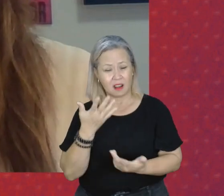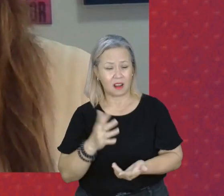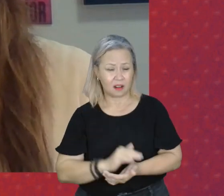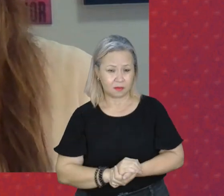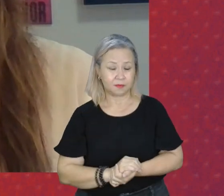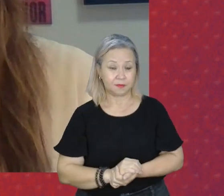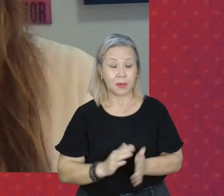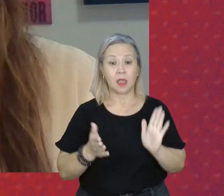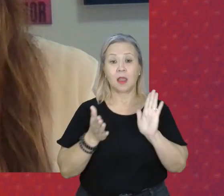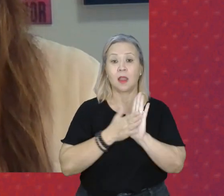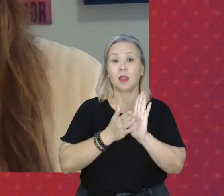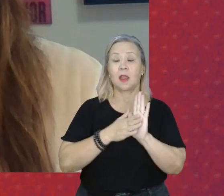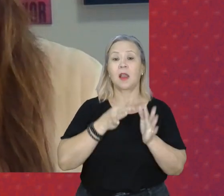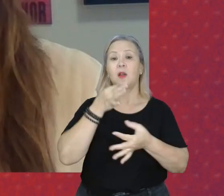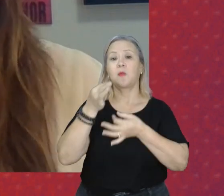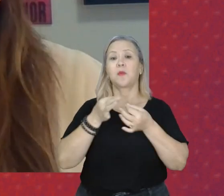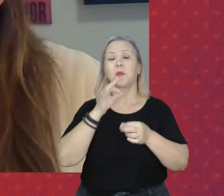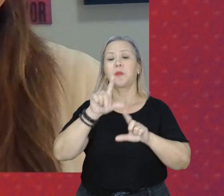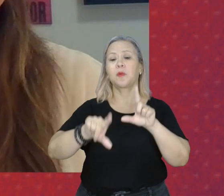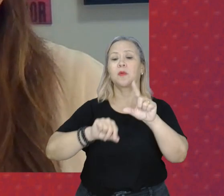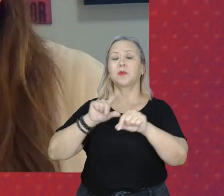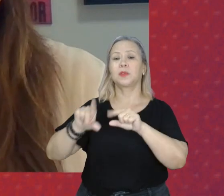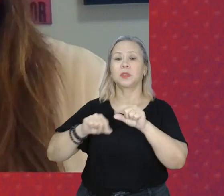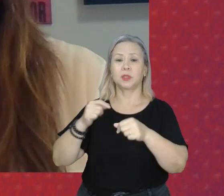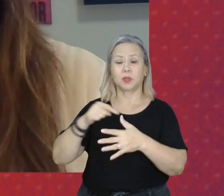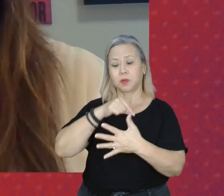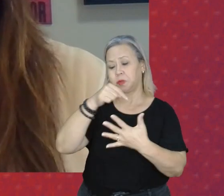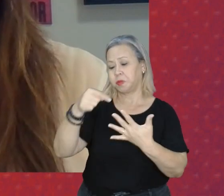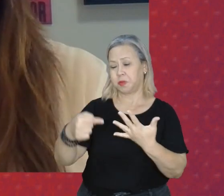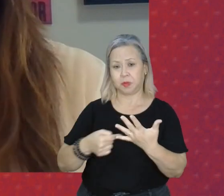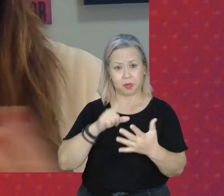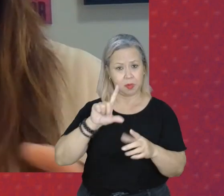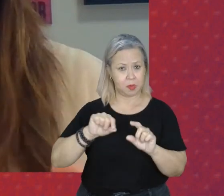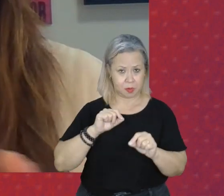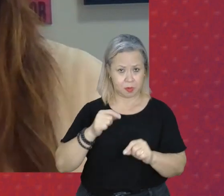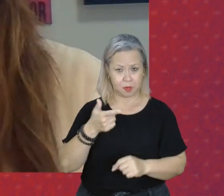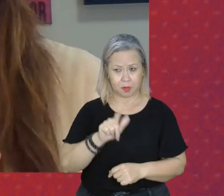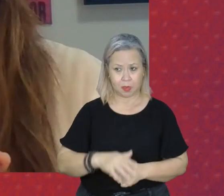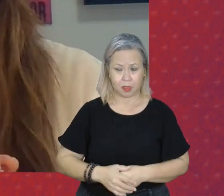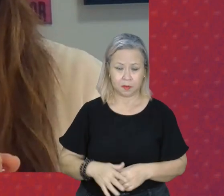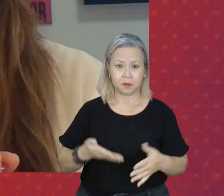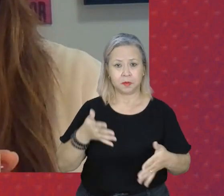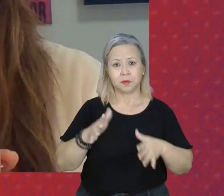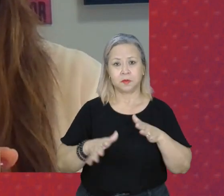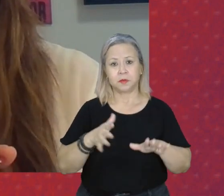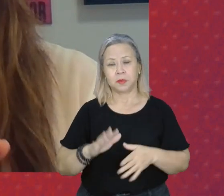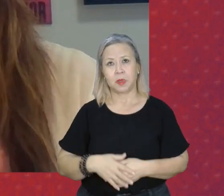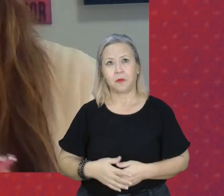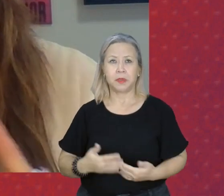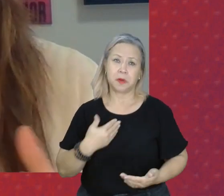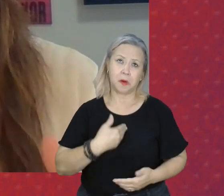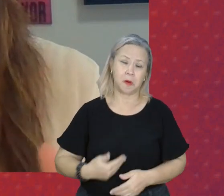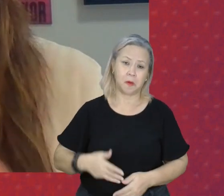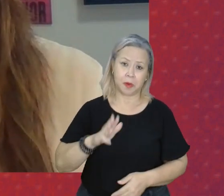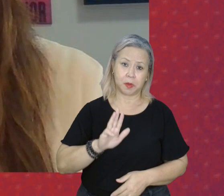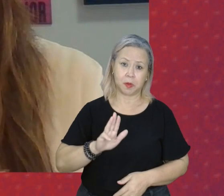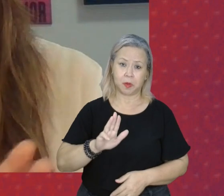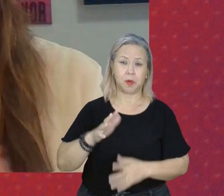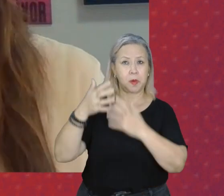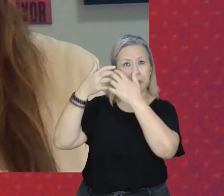queria propor aí algumas alternativas. Outra alternativa seria, talvez, espero agora com o governo Lula, que a gente pense mais